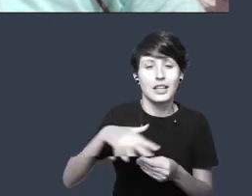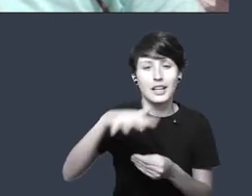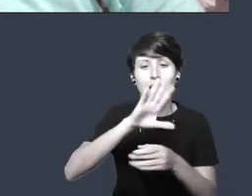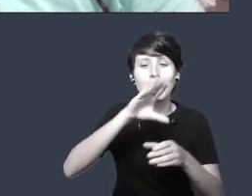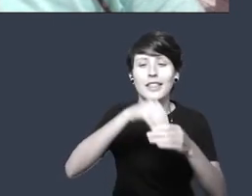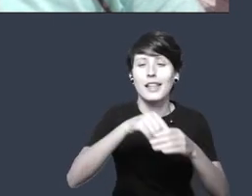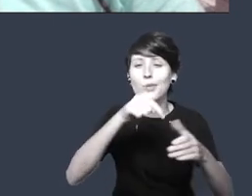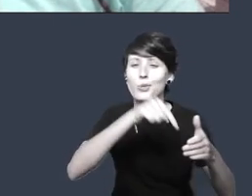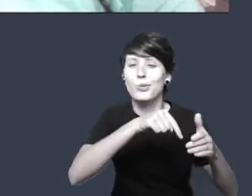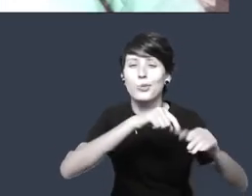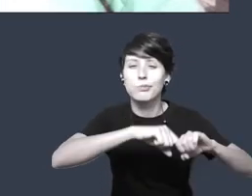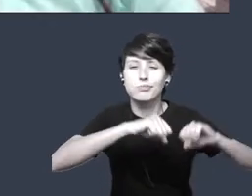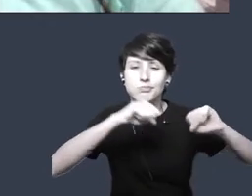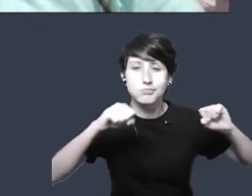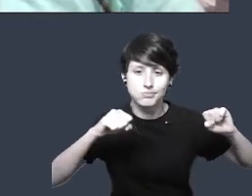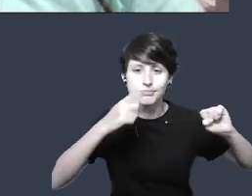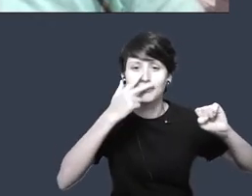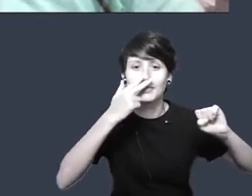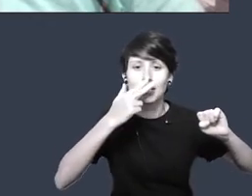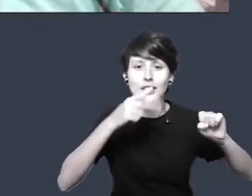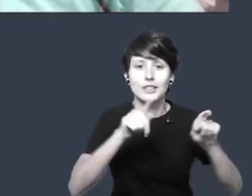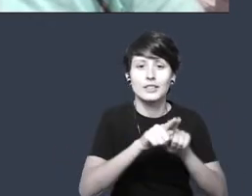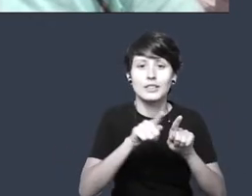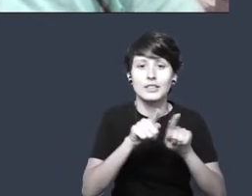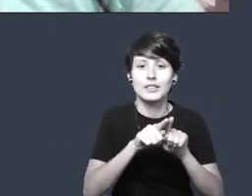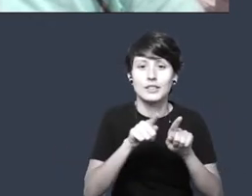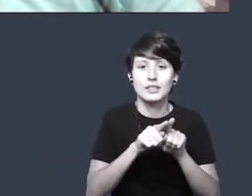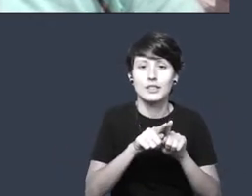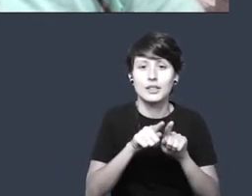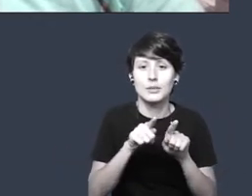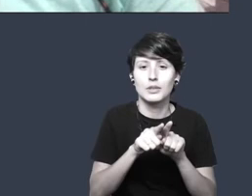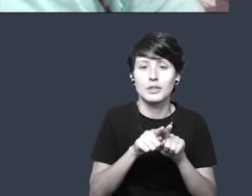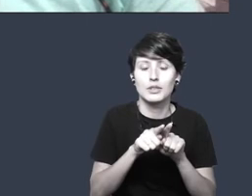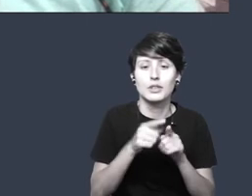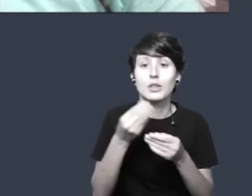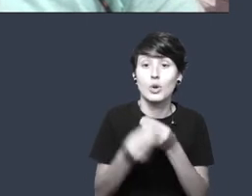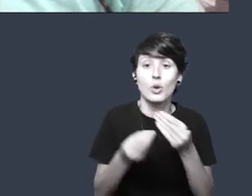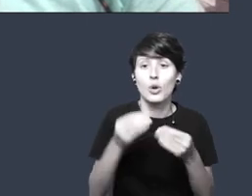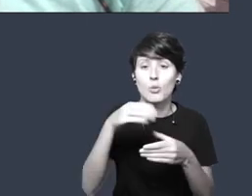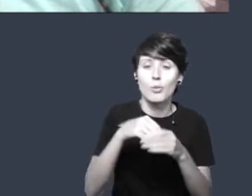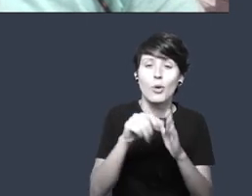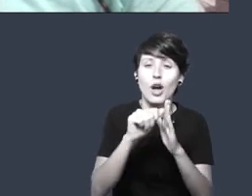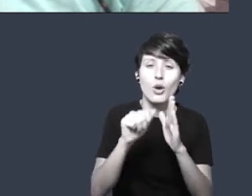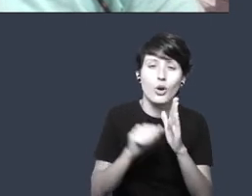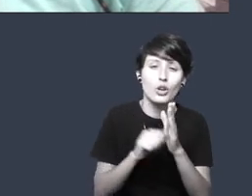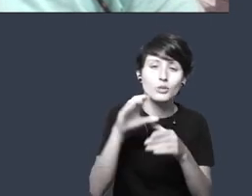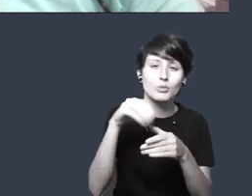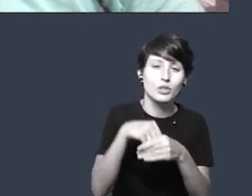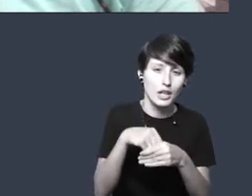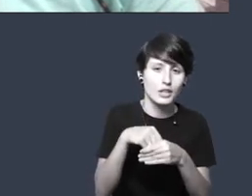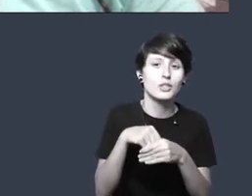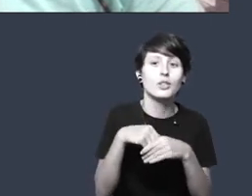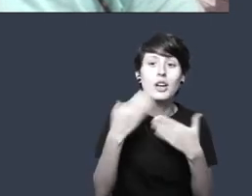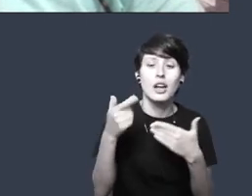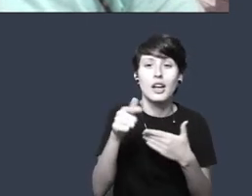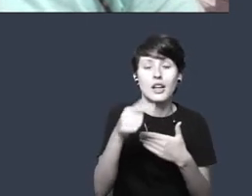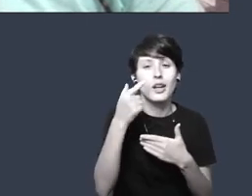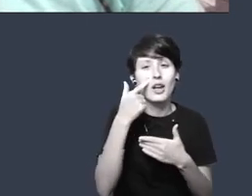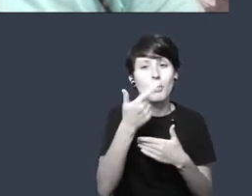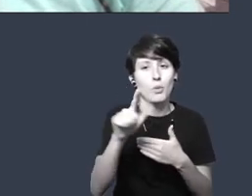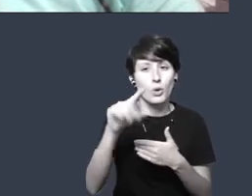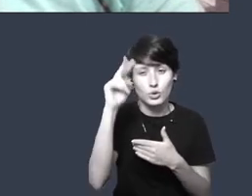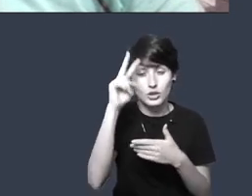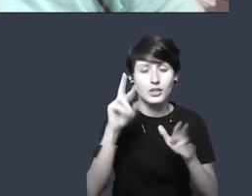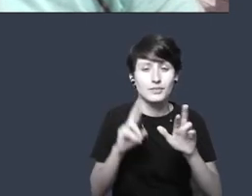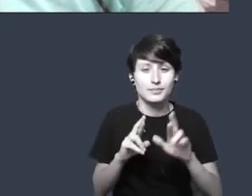né, aquela caixa fechada. Ninguém sabia que tipo de algoritmo estava rodando ali dentro. Então, aí você... Um outro caso diferente